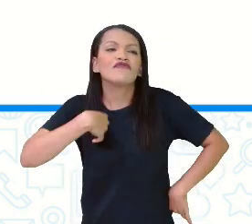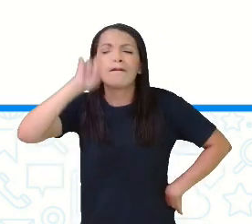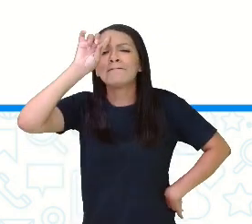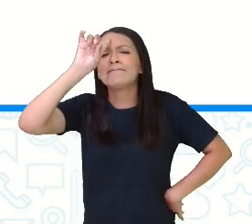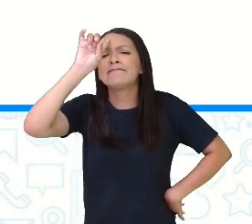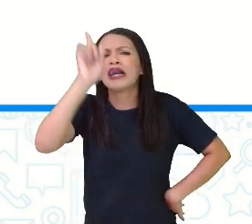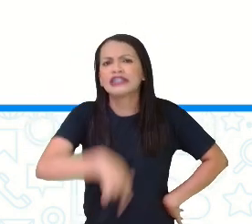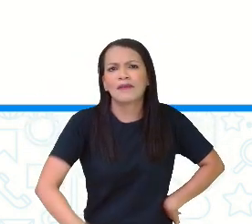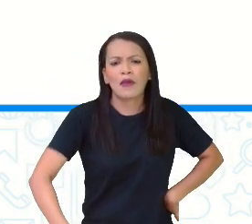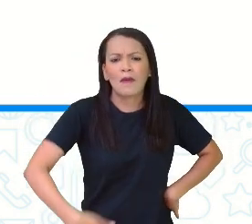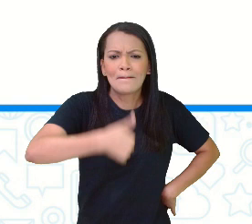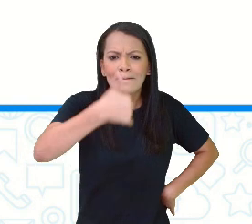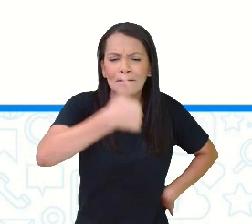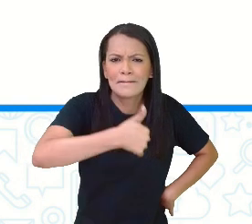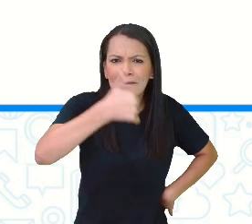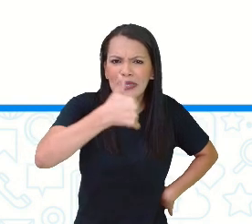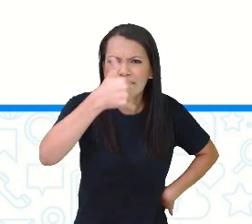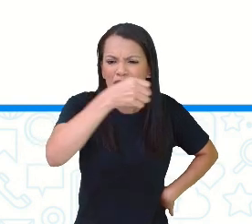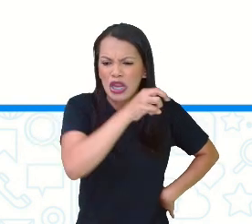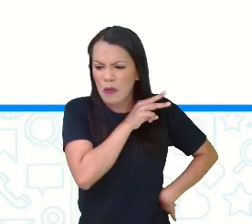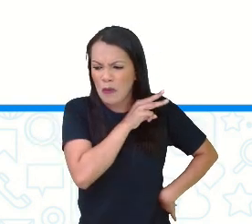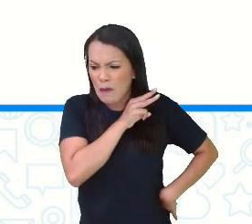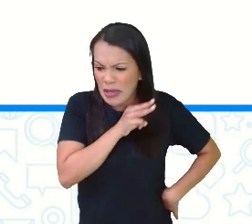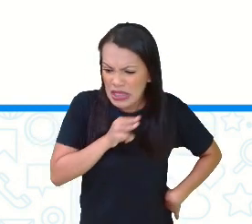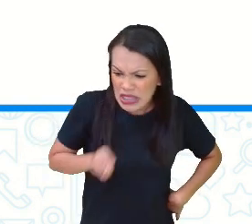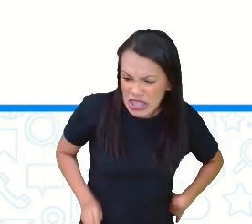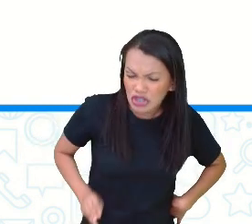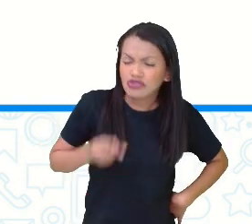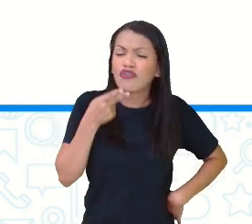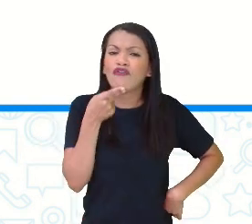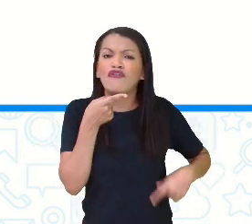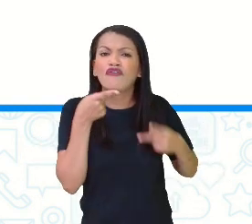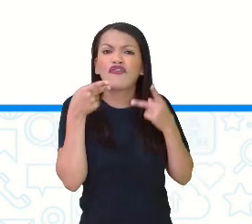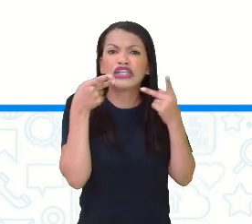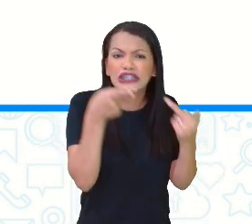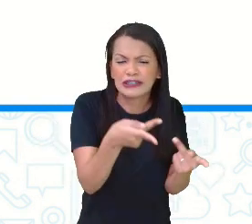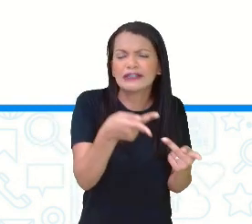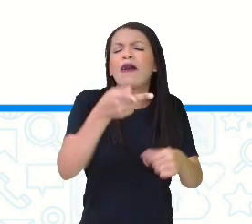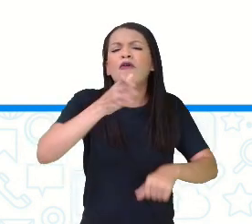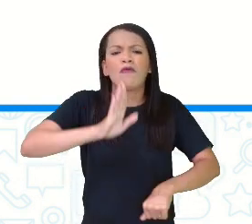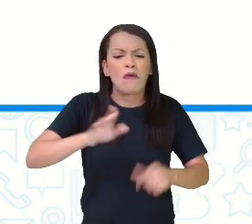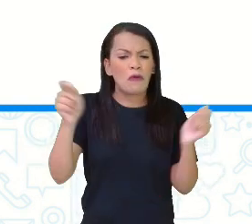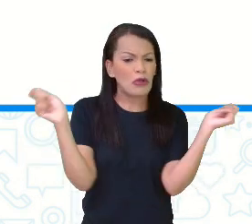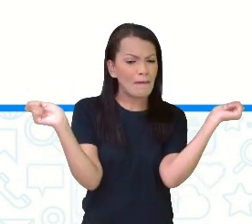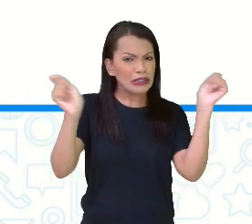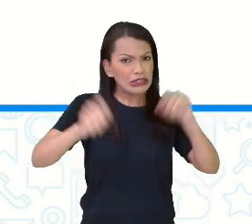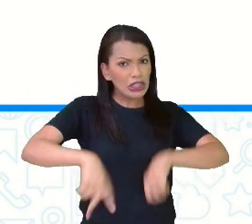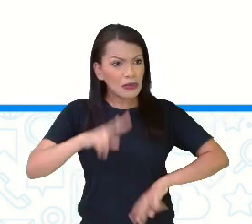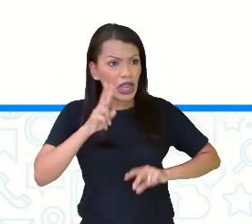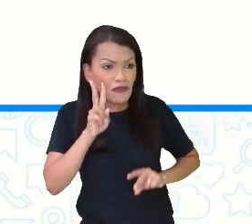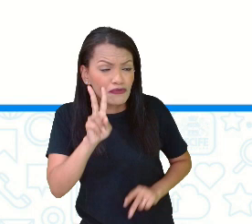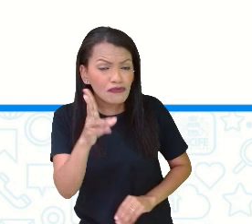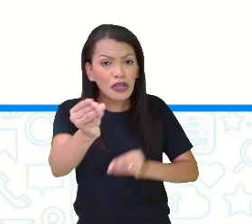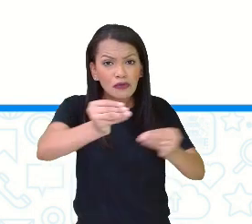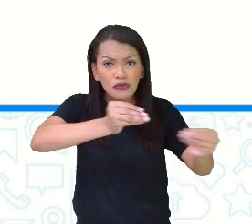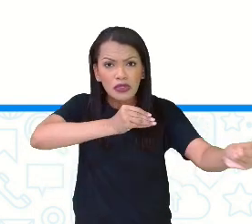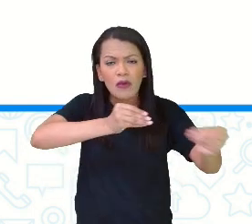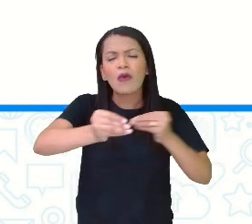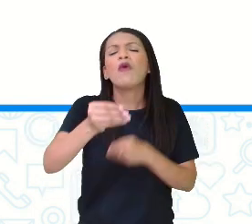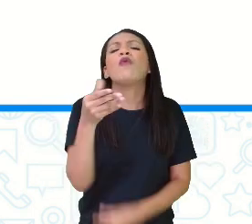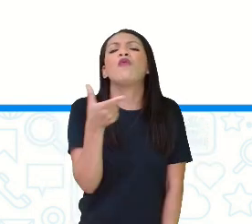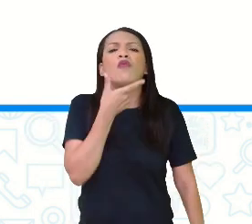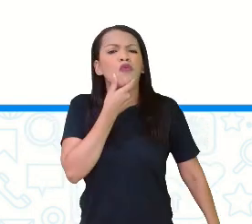fiel primeiro-ministro visitar os tecelões. Será o mais capacitado para ver o tecido, pois é um homem